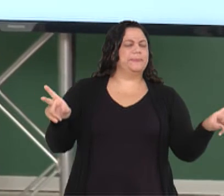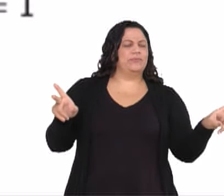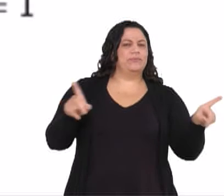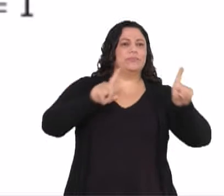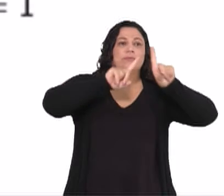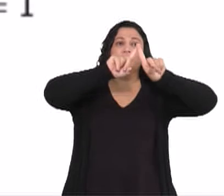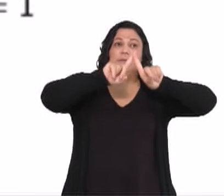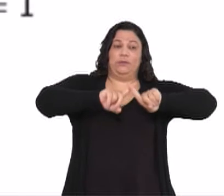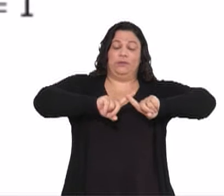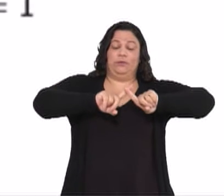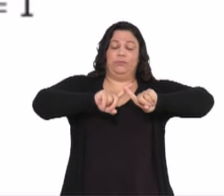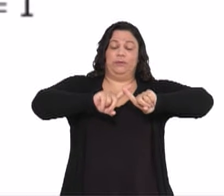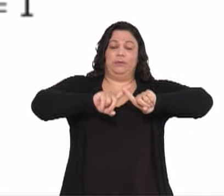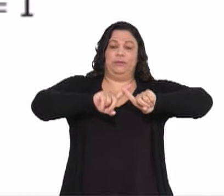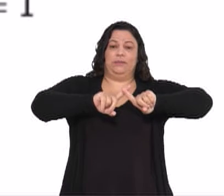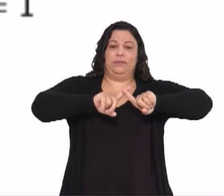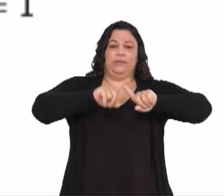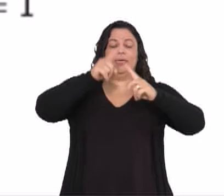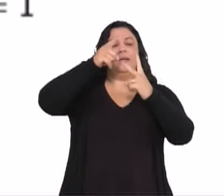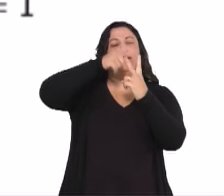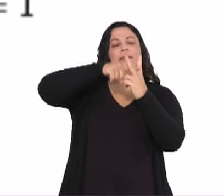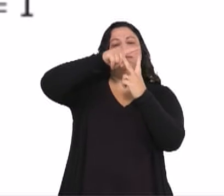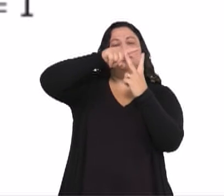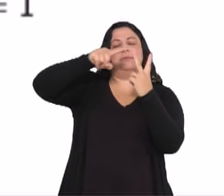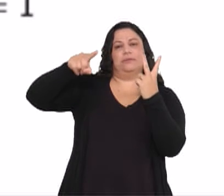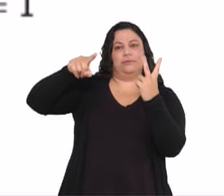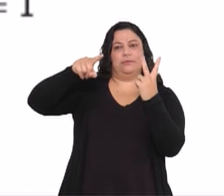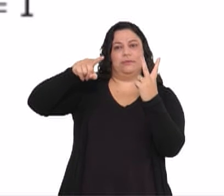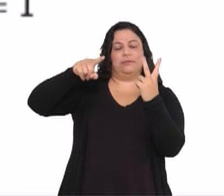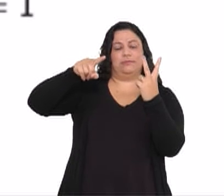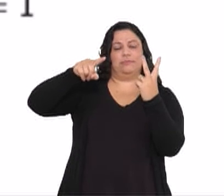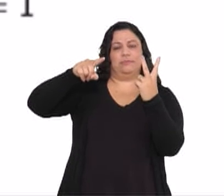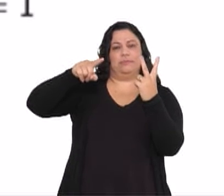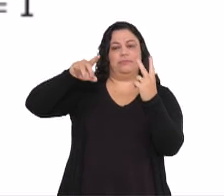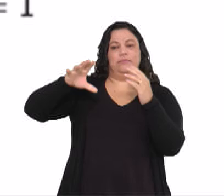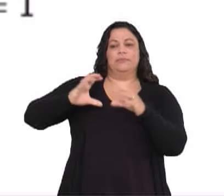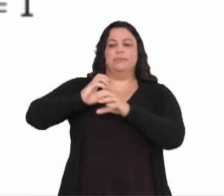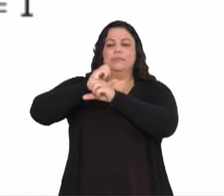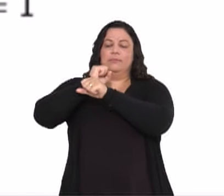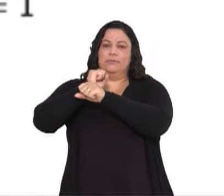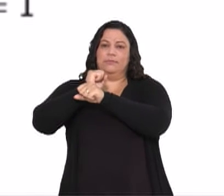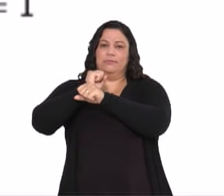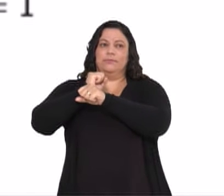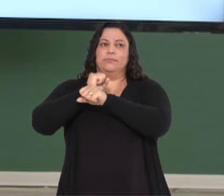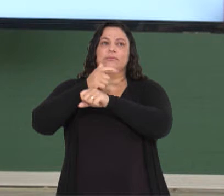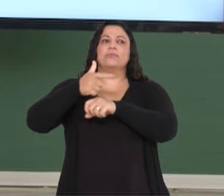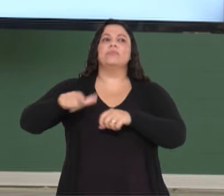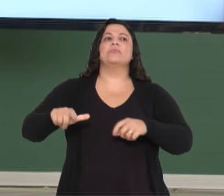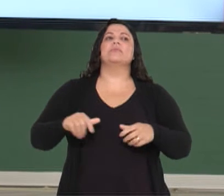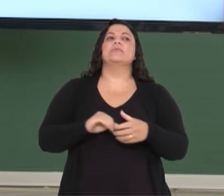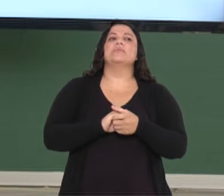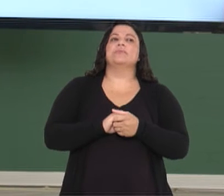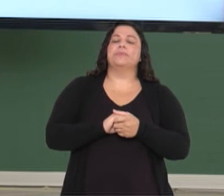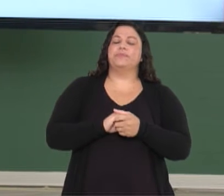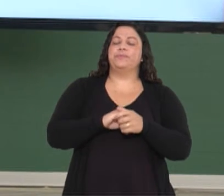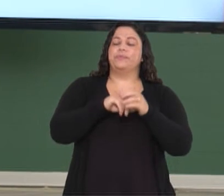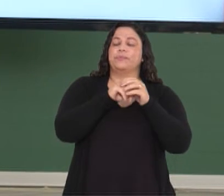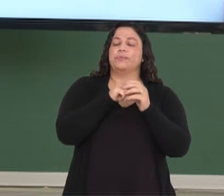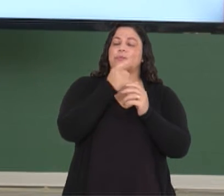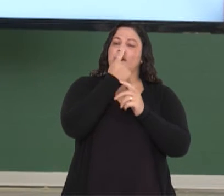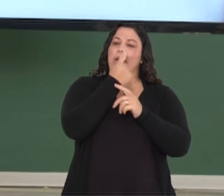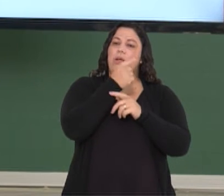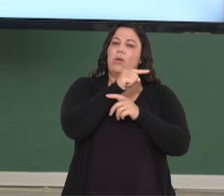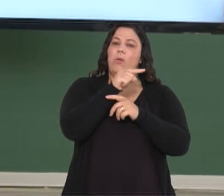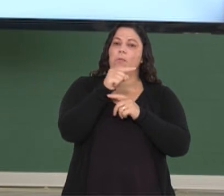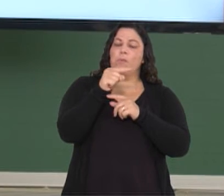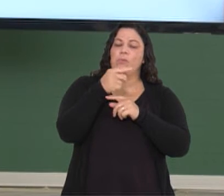multiplica a raiz do divisor pelo termo repetido e soma ao próximo. Então, o que você faz aqui? Meio